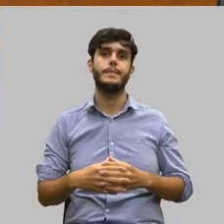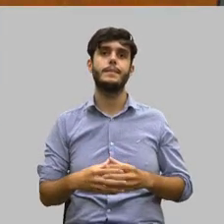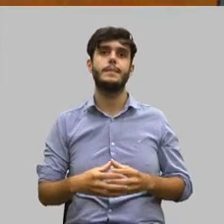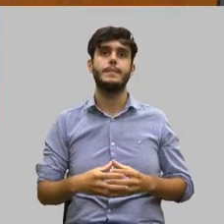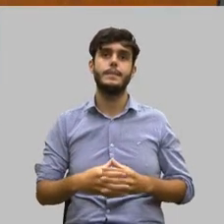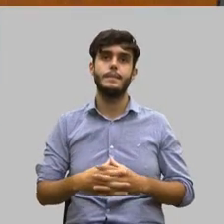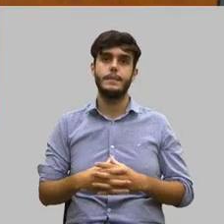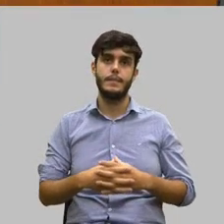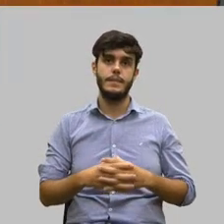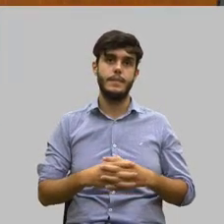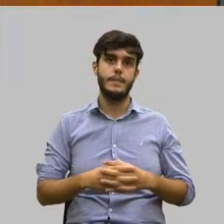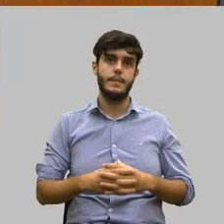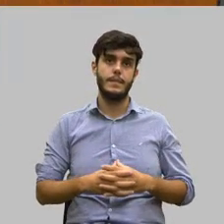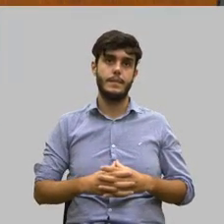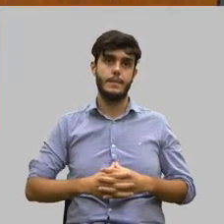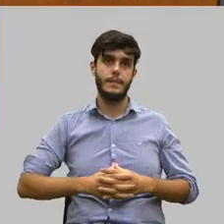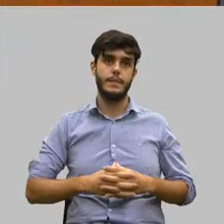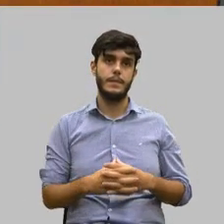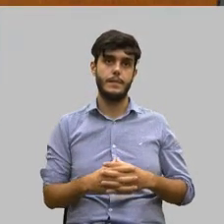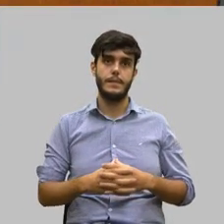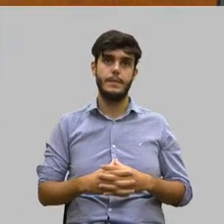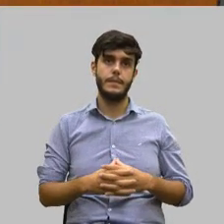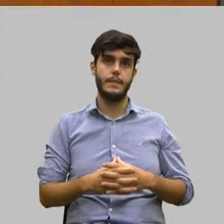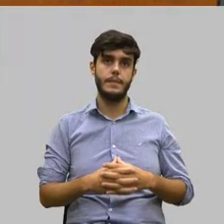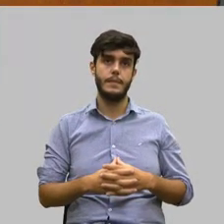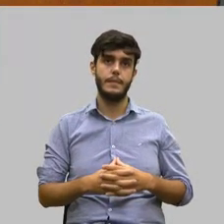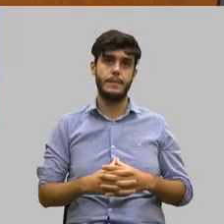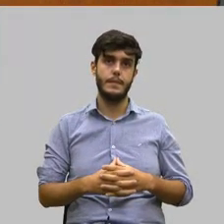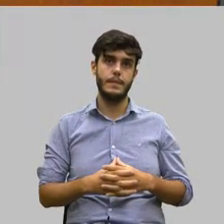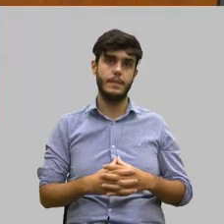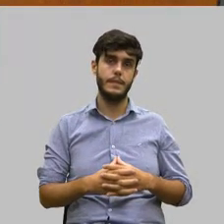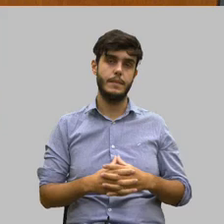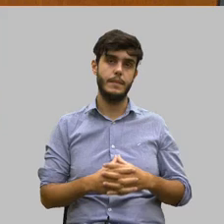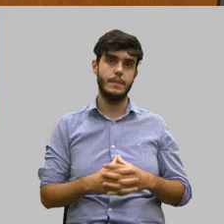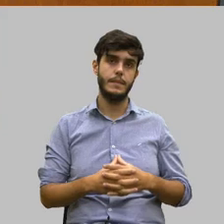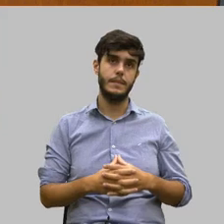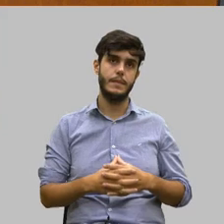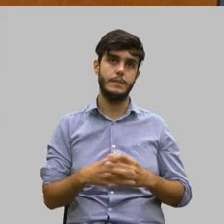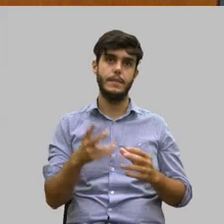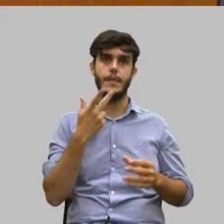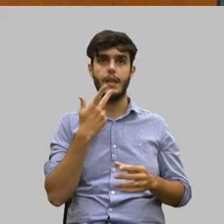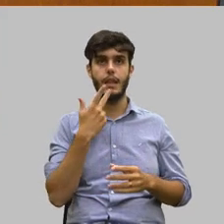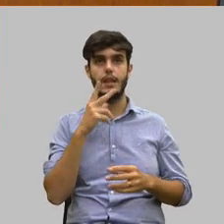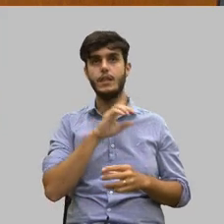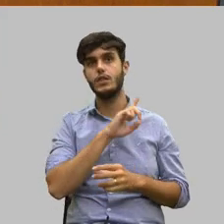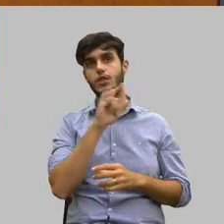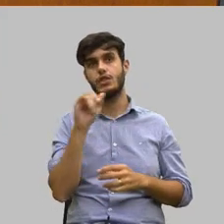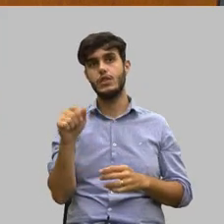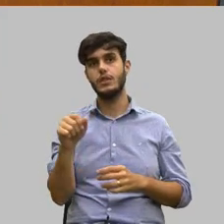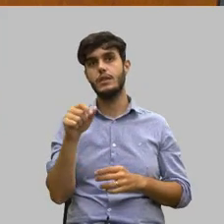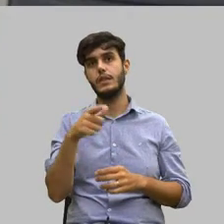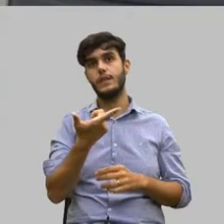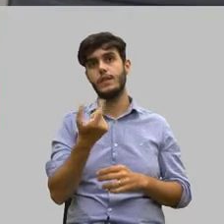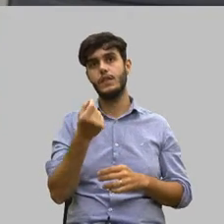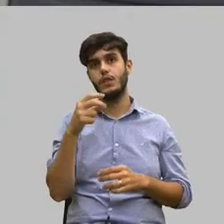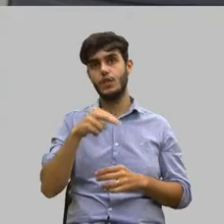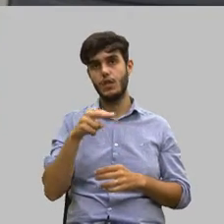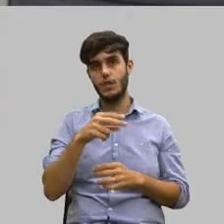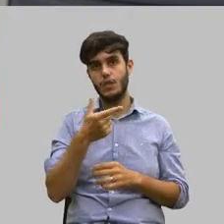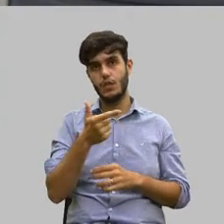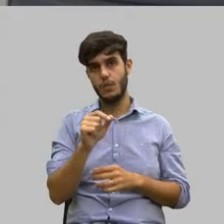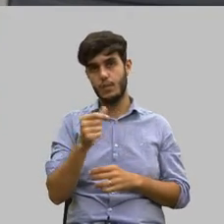Deputado recordando alguns pontos sen eu me permite a data do do do laudo que o senhor perguntou é 20 de novembro de